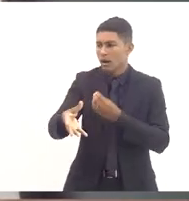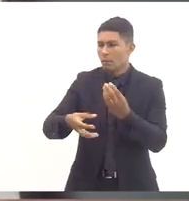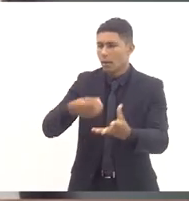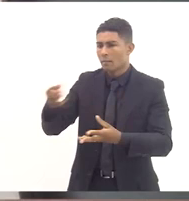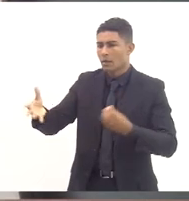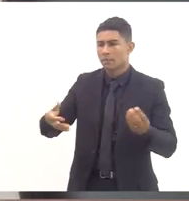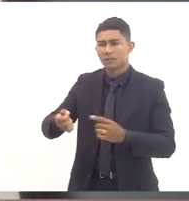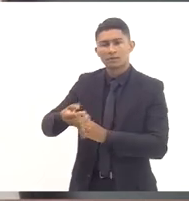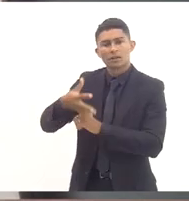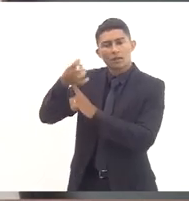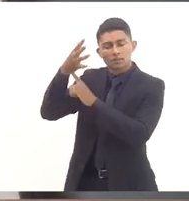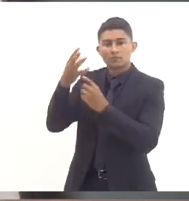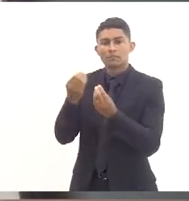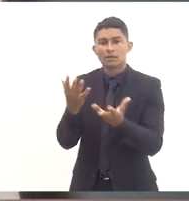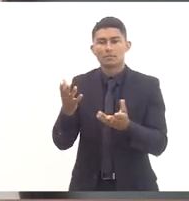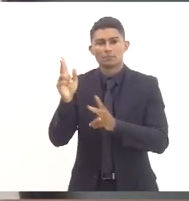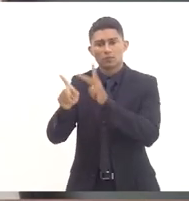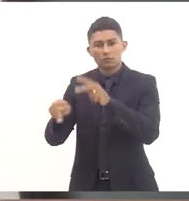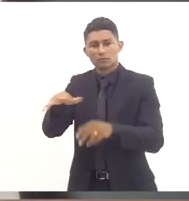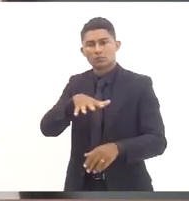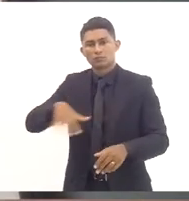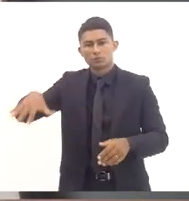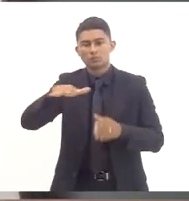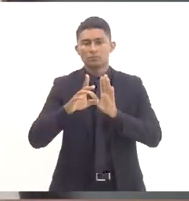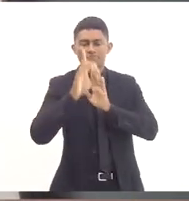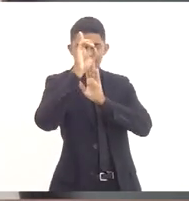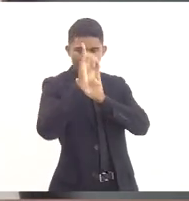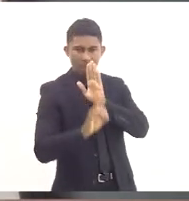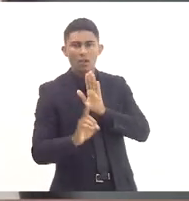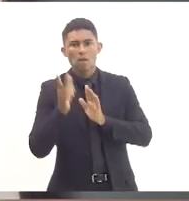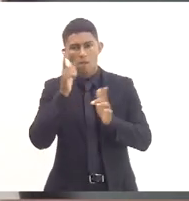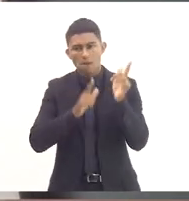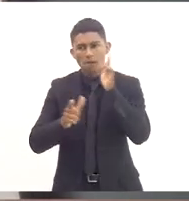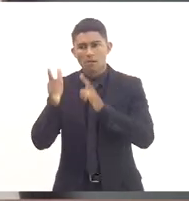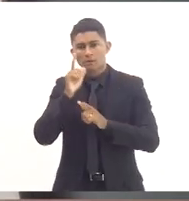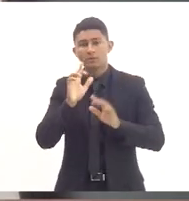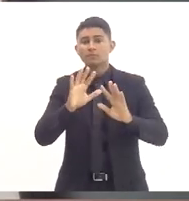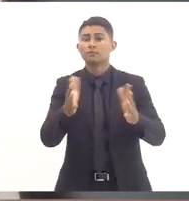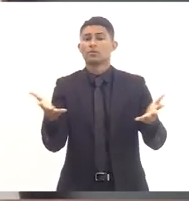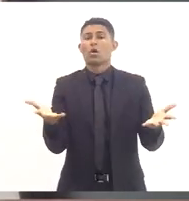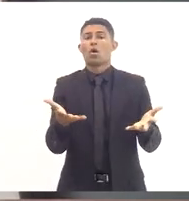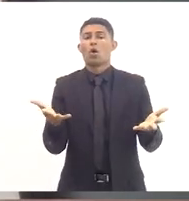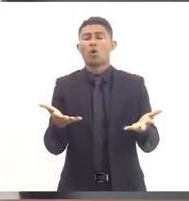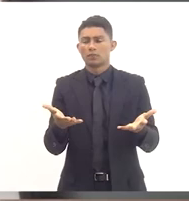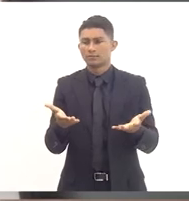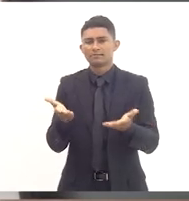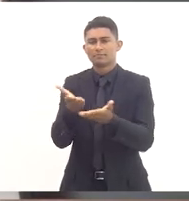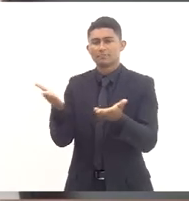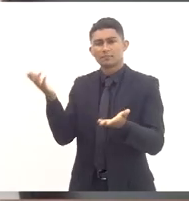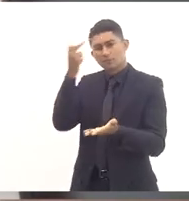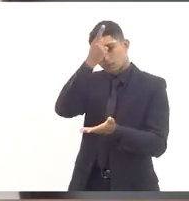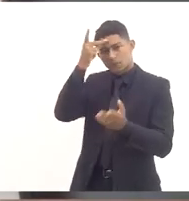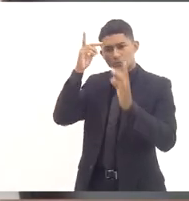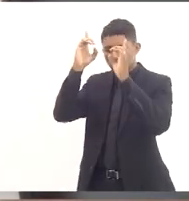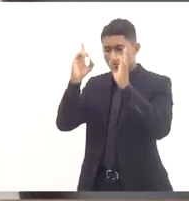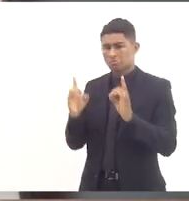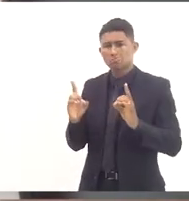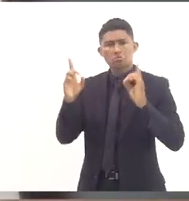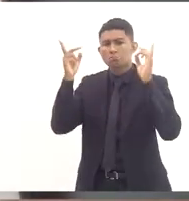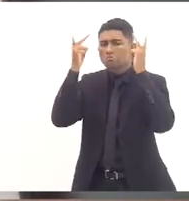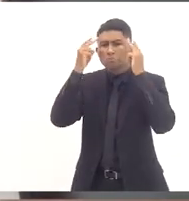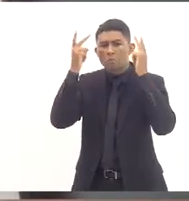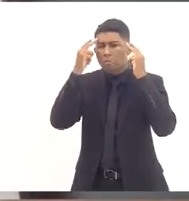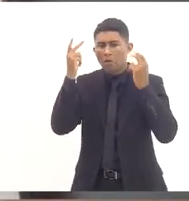exercer plenamente seus direitos mas hoje o a pessoa com deficiente ela é um eleitor como outra qualquer